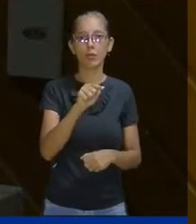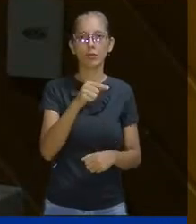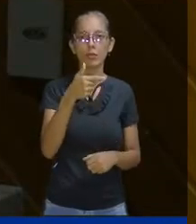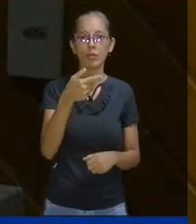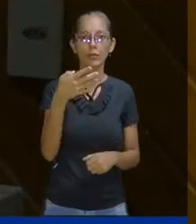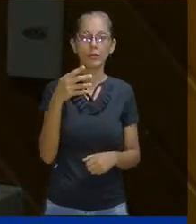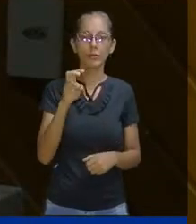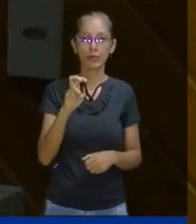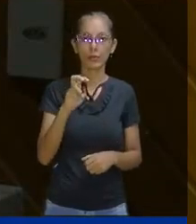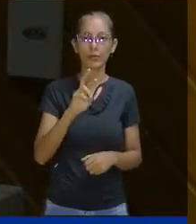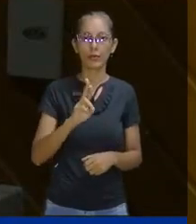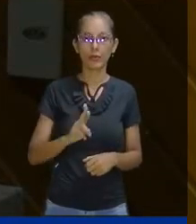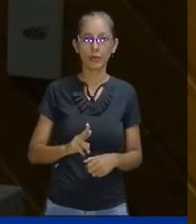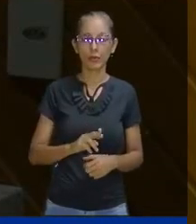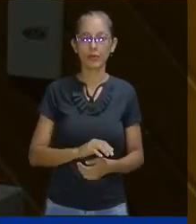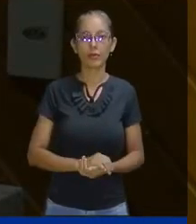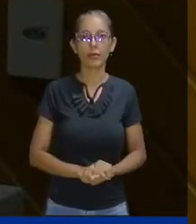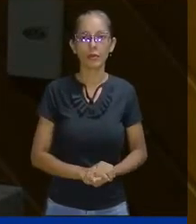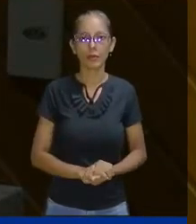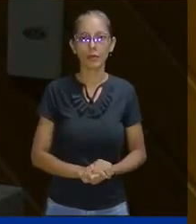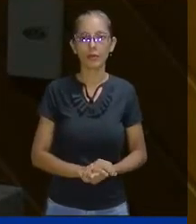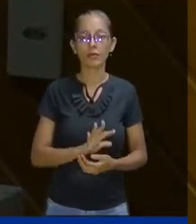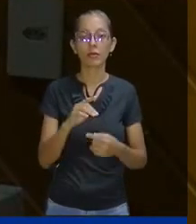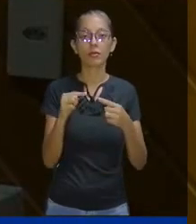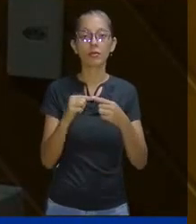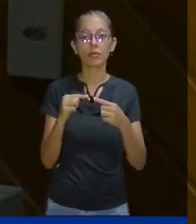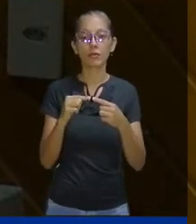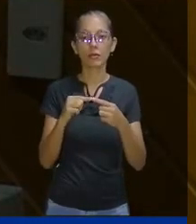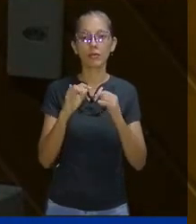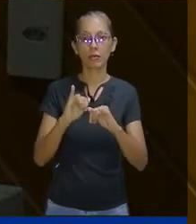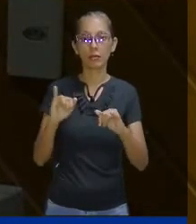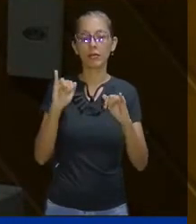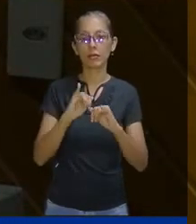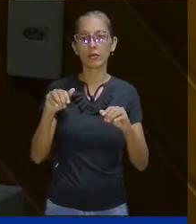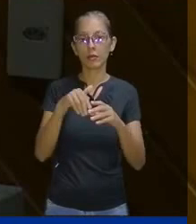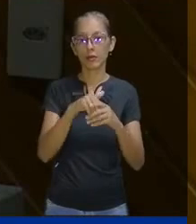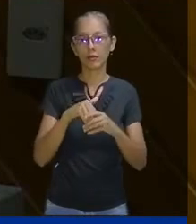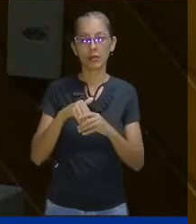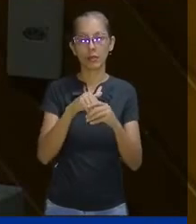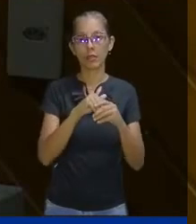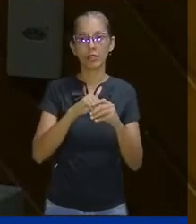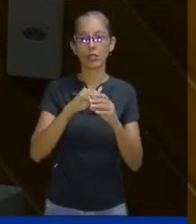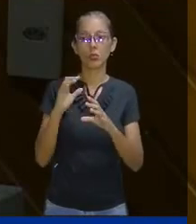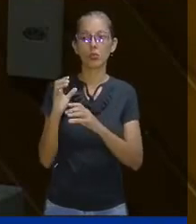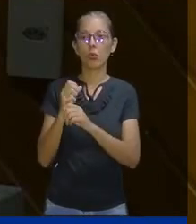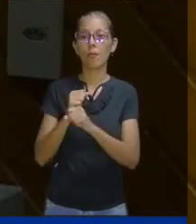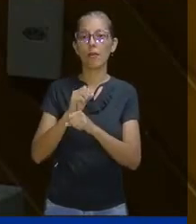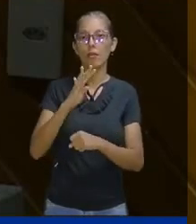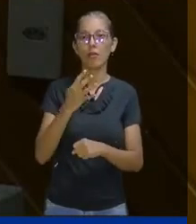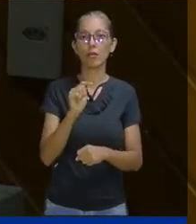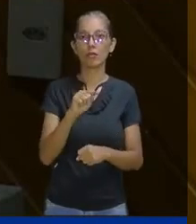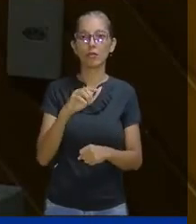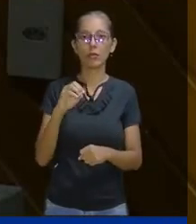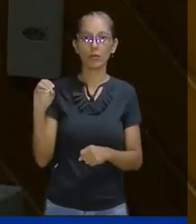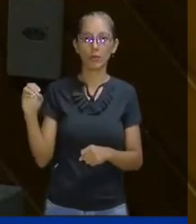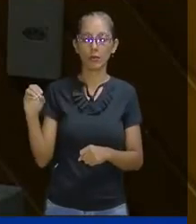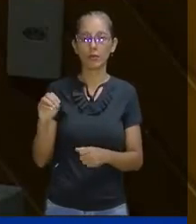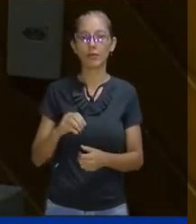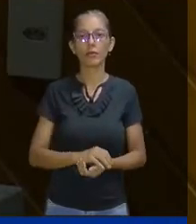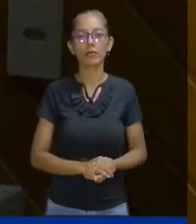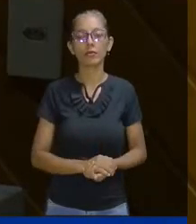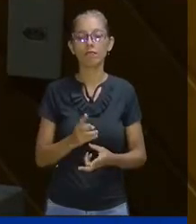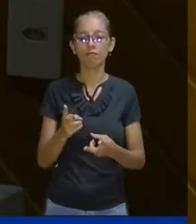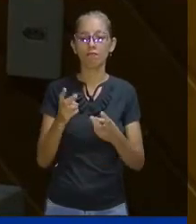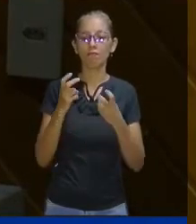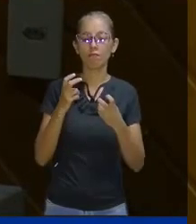2.545. Da dívida de campanha registrada pela candidata no valor de R$ 4.000. Conforme relatado pelo órgão técnico